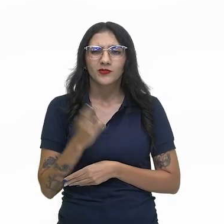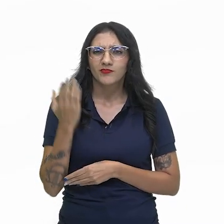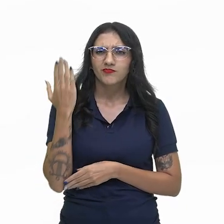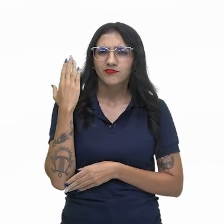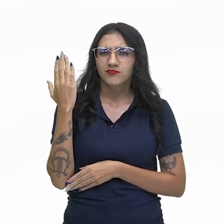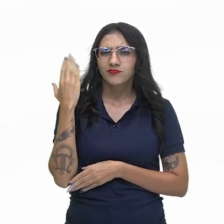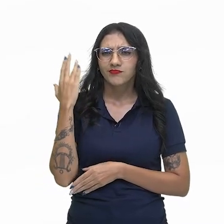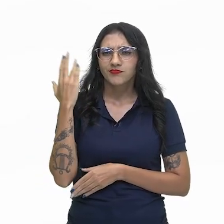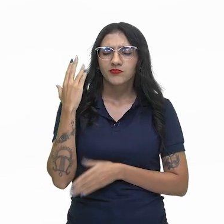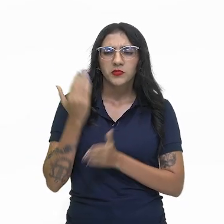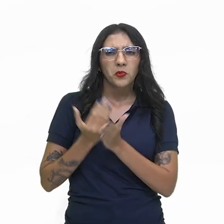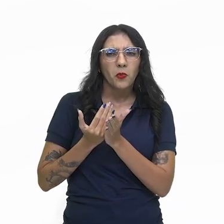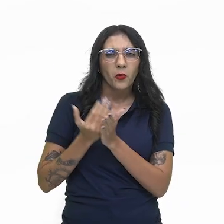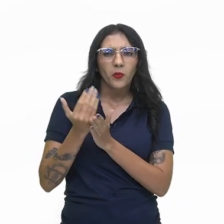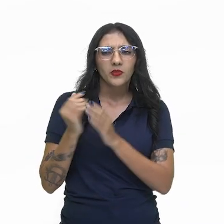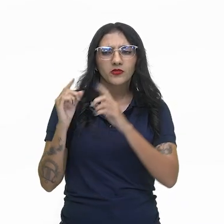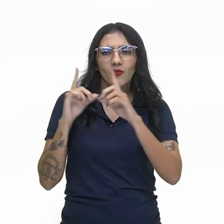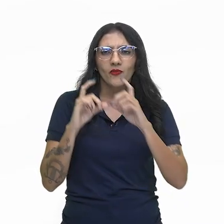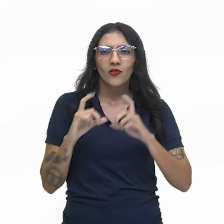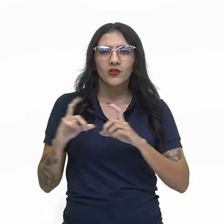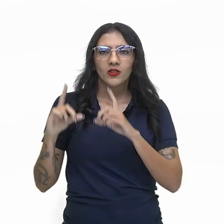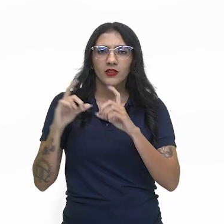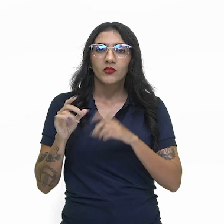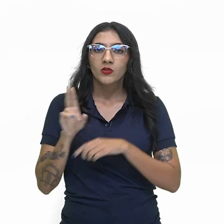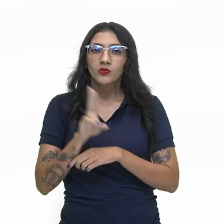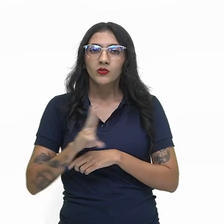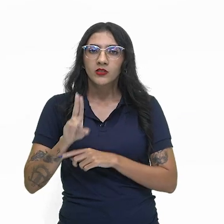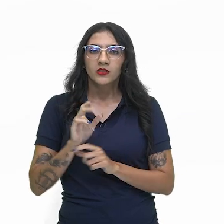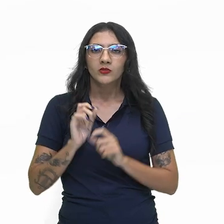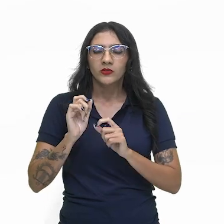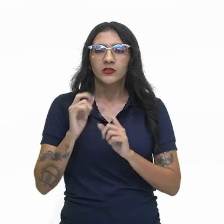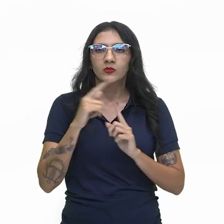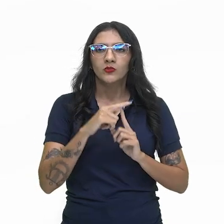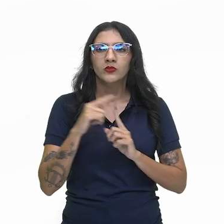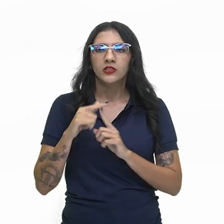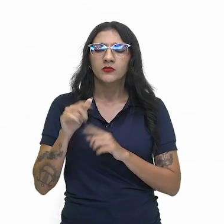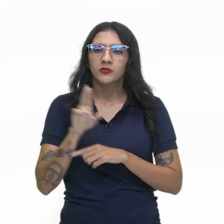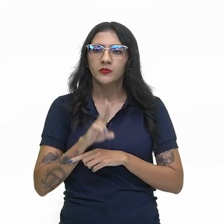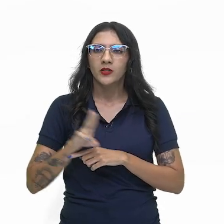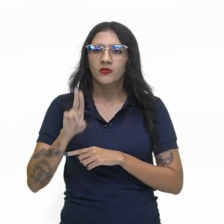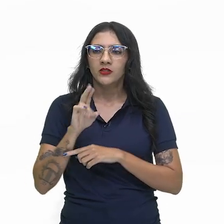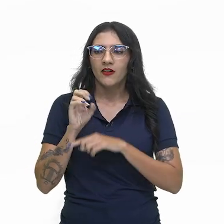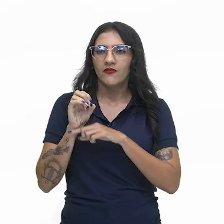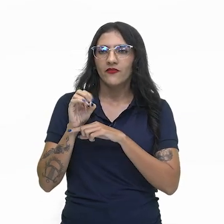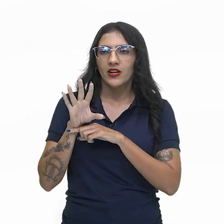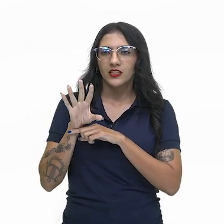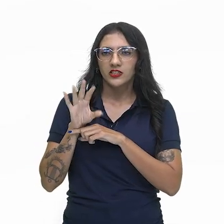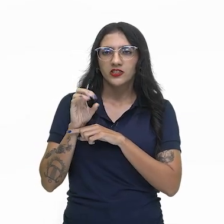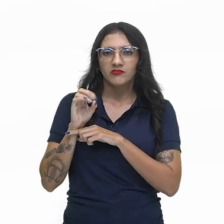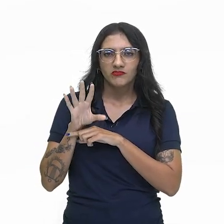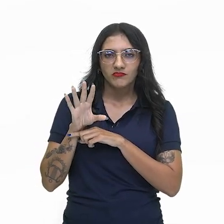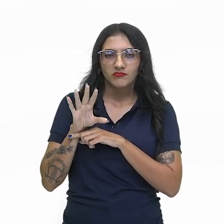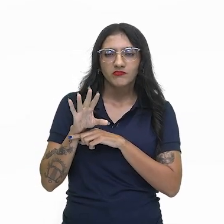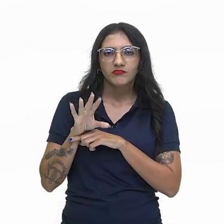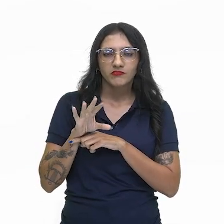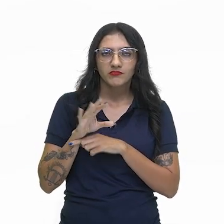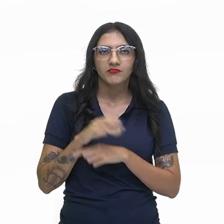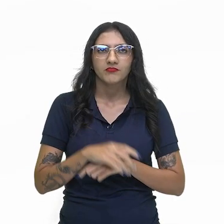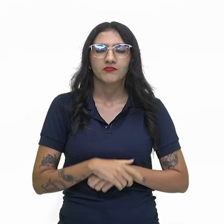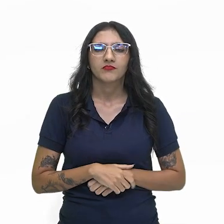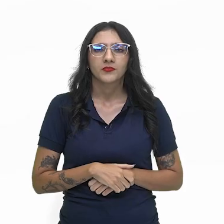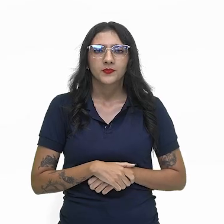nos primórdios da fotografia como uma excelente alternativa para a produção